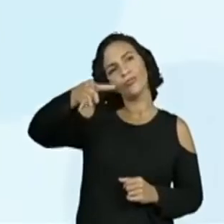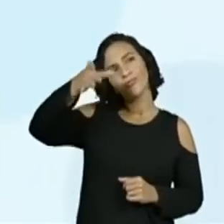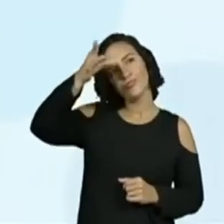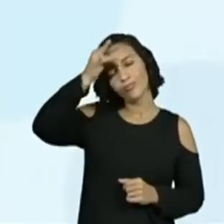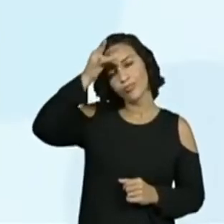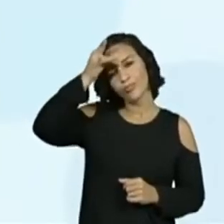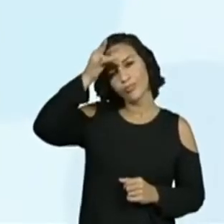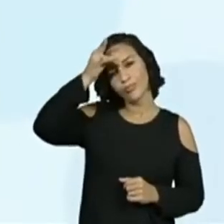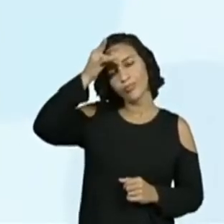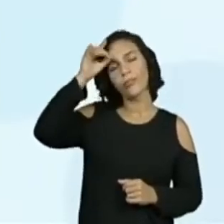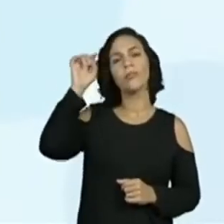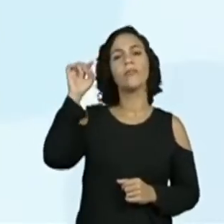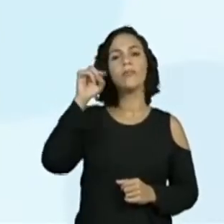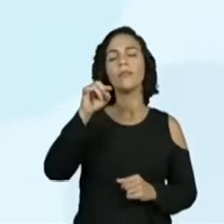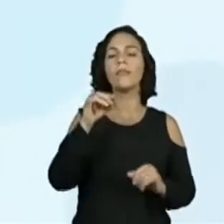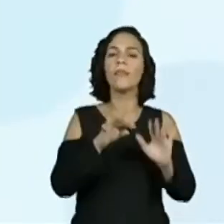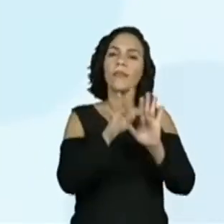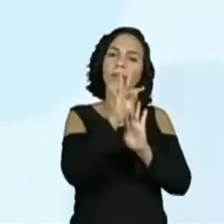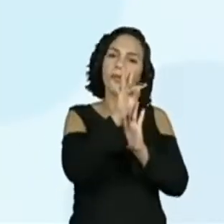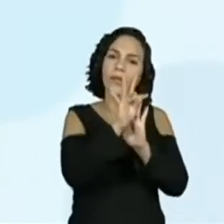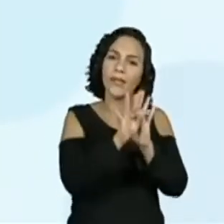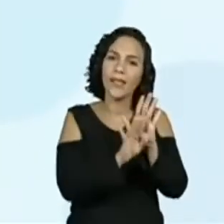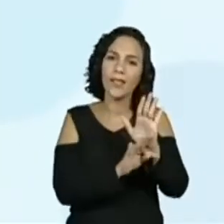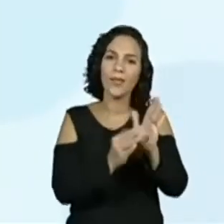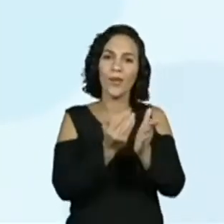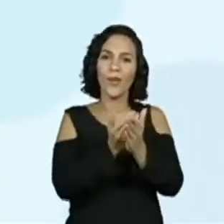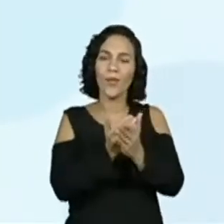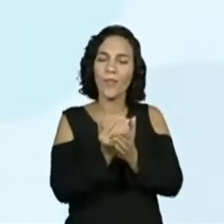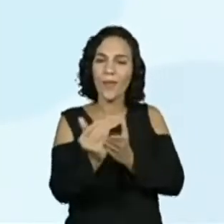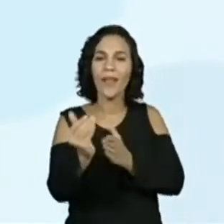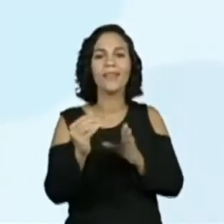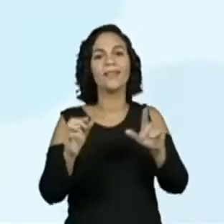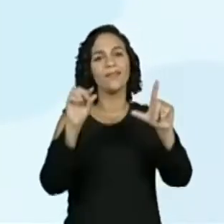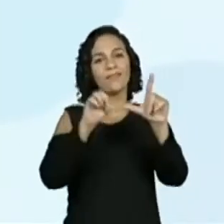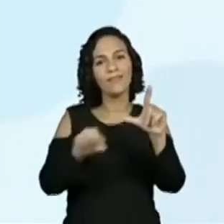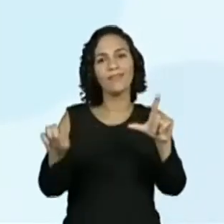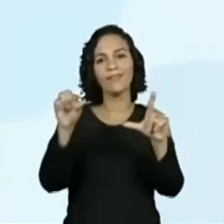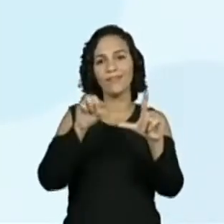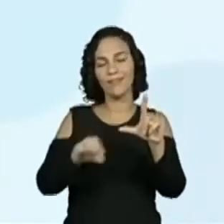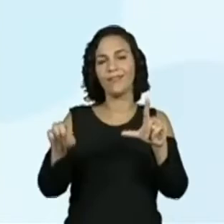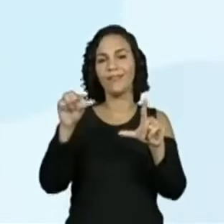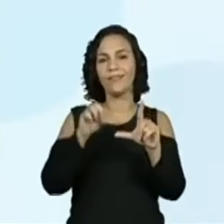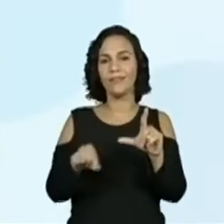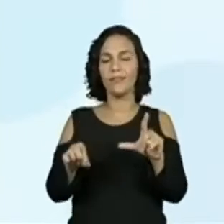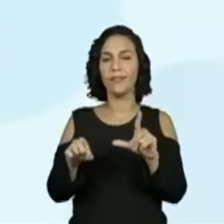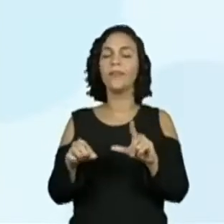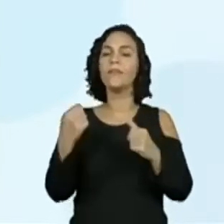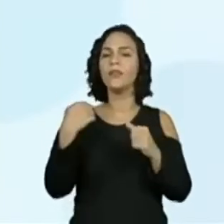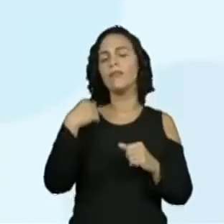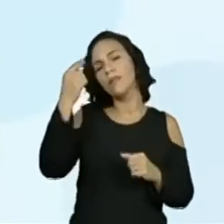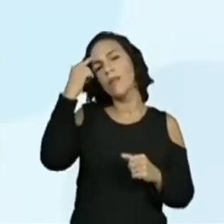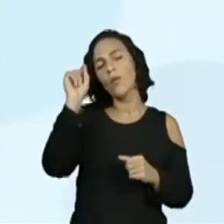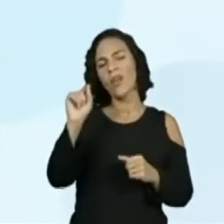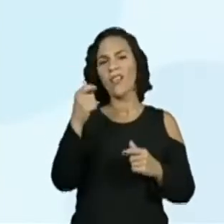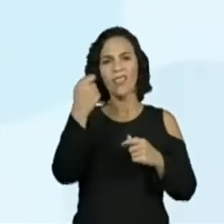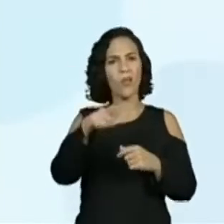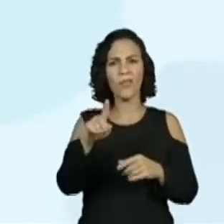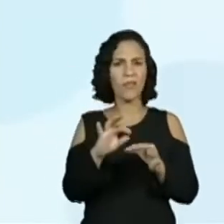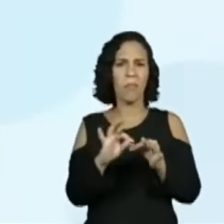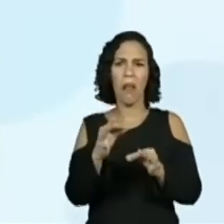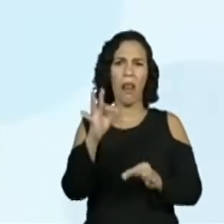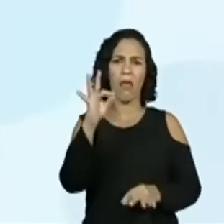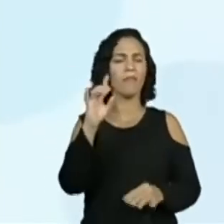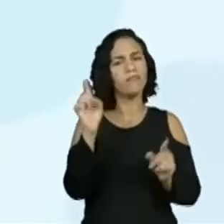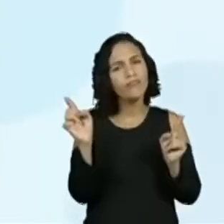dos primeiros gêneros textuais que eles começam a produzir sozinho. Então, eles têm que ter essa ideia em mente, que as legendas